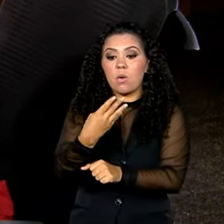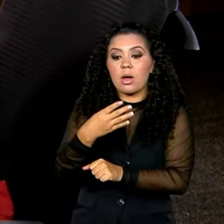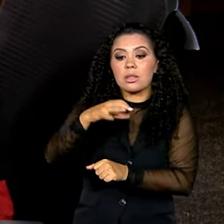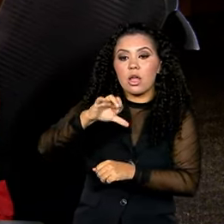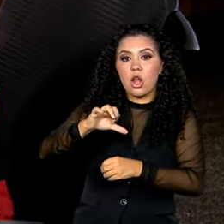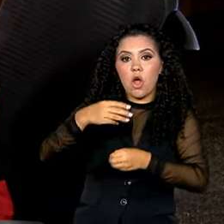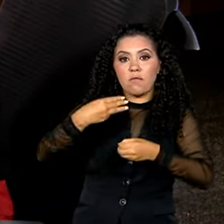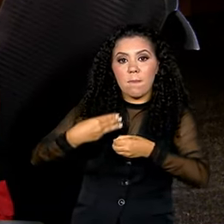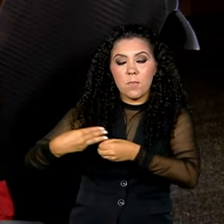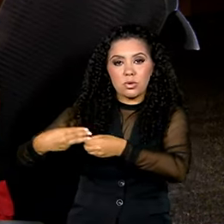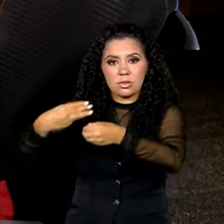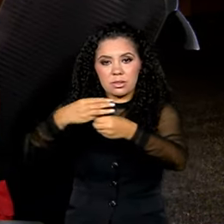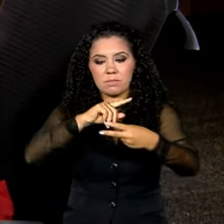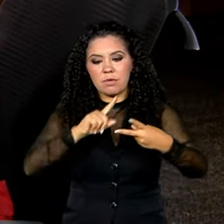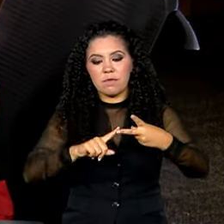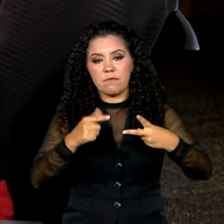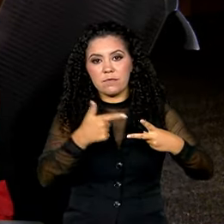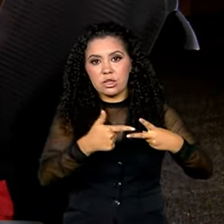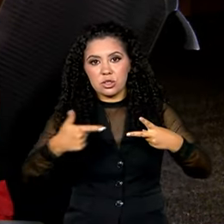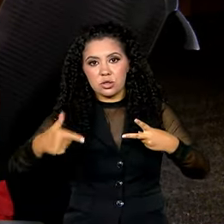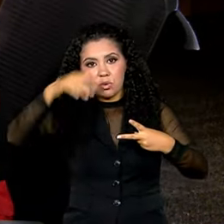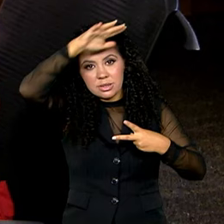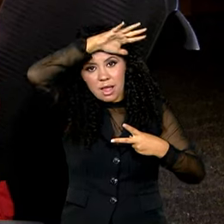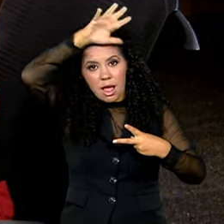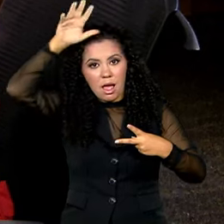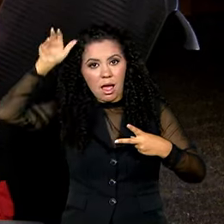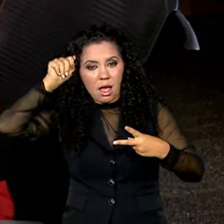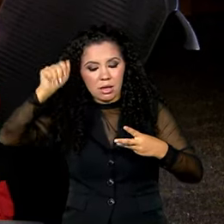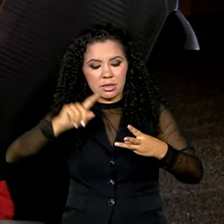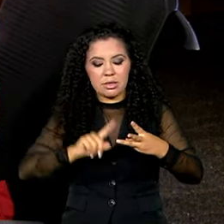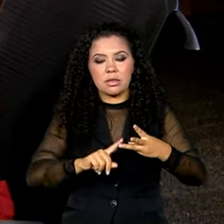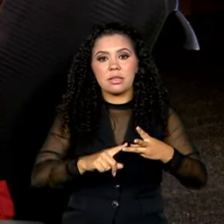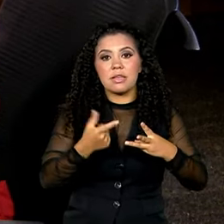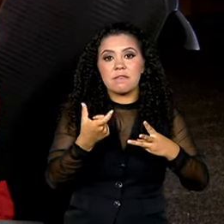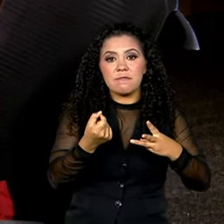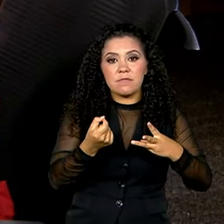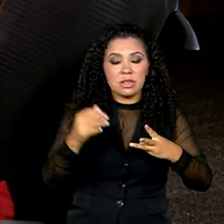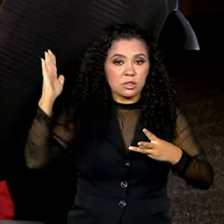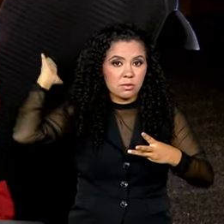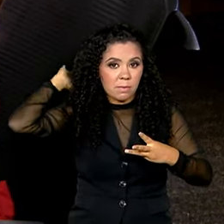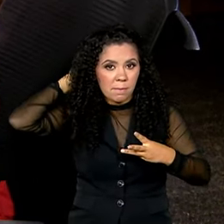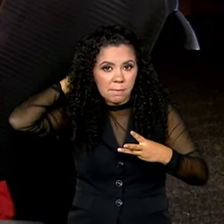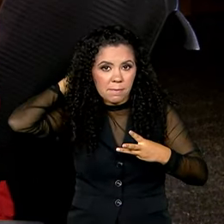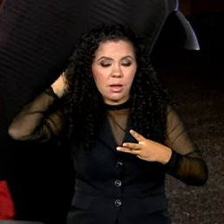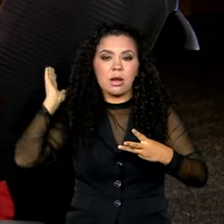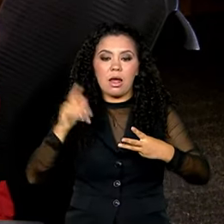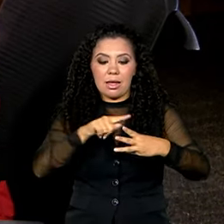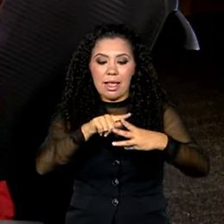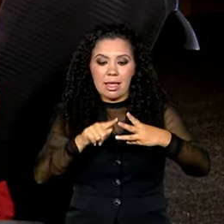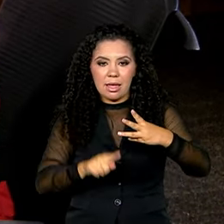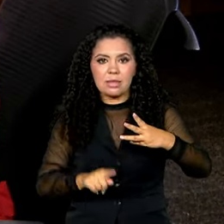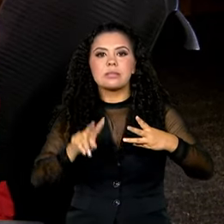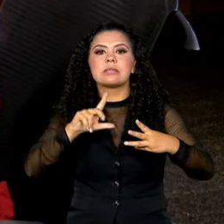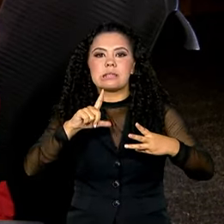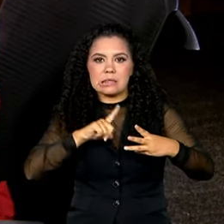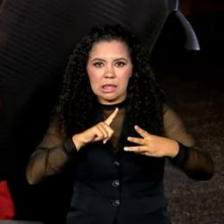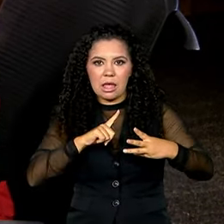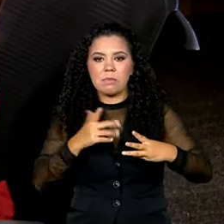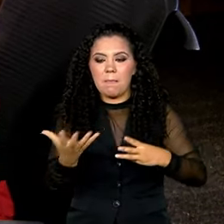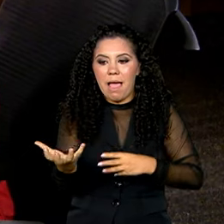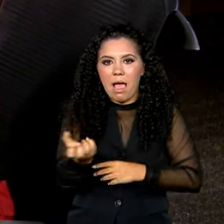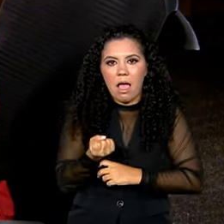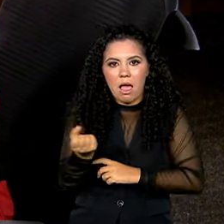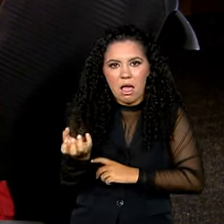22 do Acre, 2 municípios do Amapá e 20 municípios do Pará estavam incluídos para receber esse benefício. Esses eram